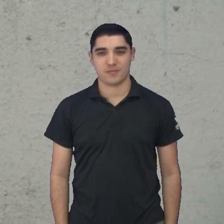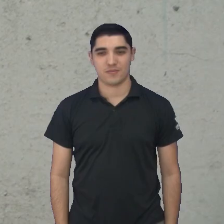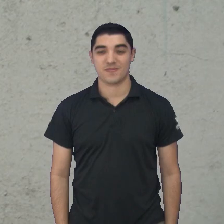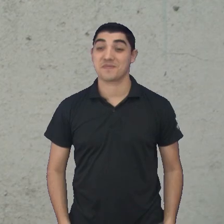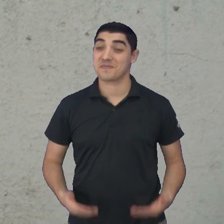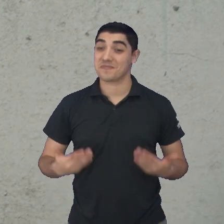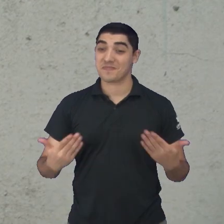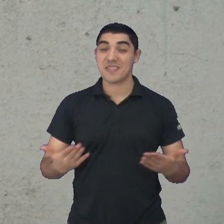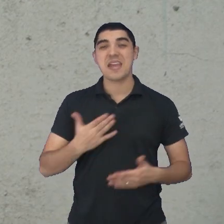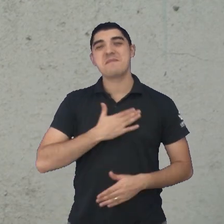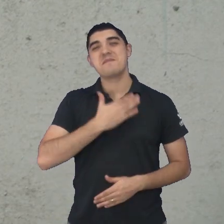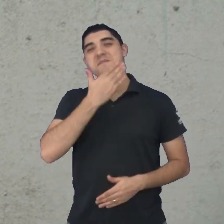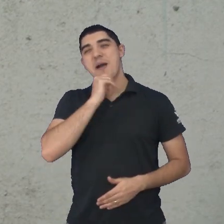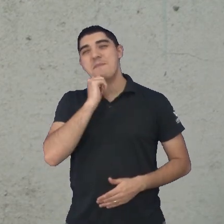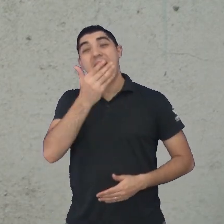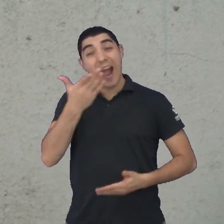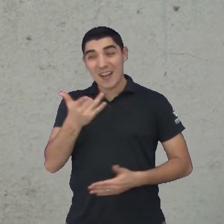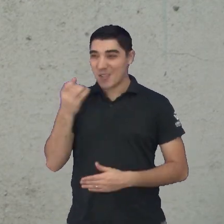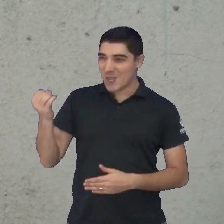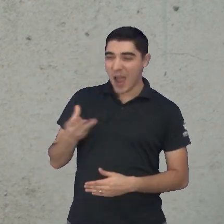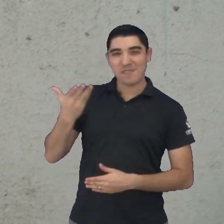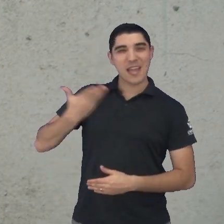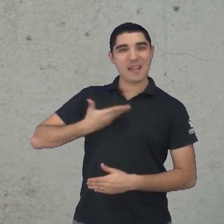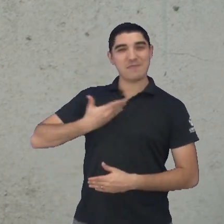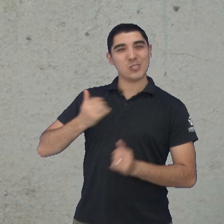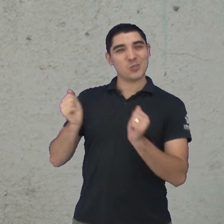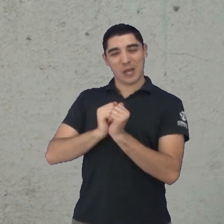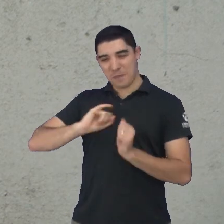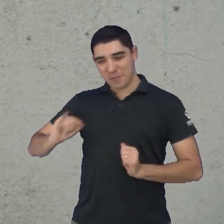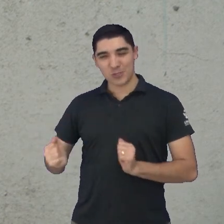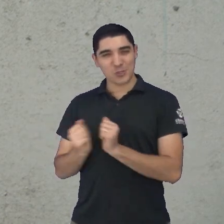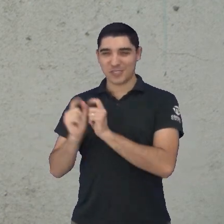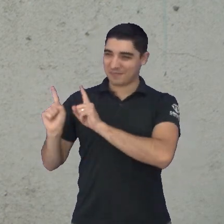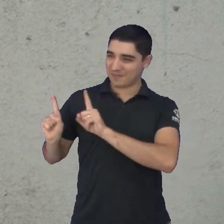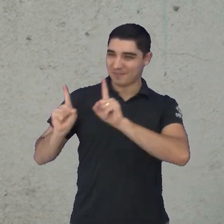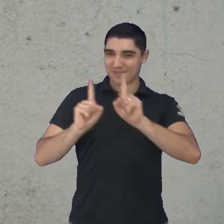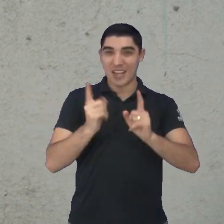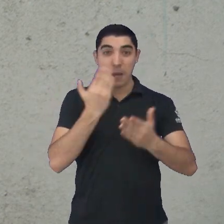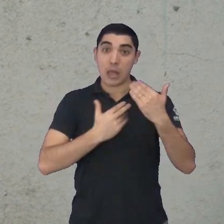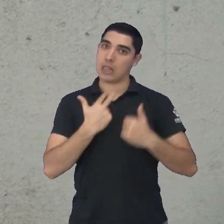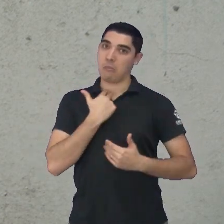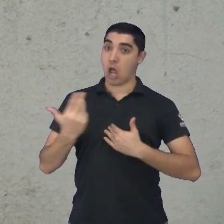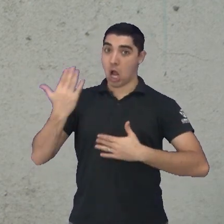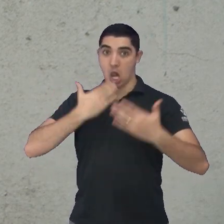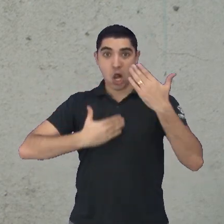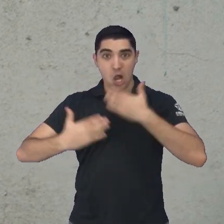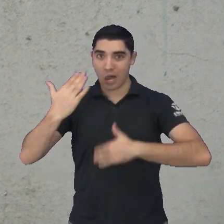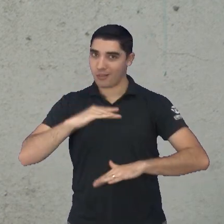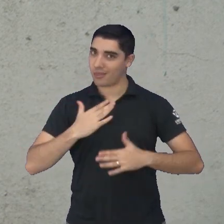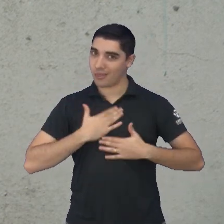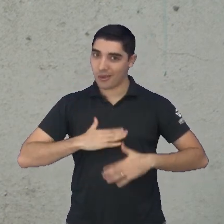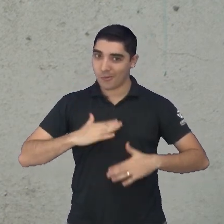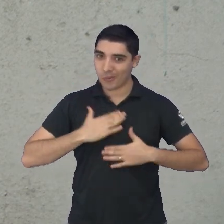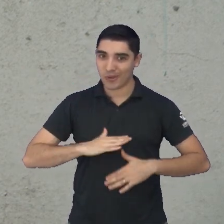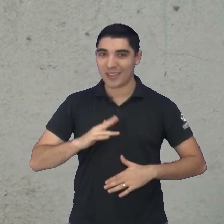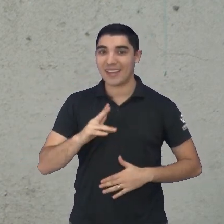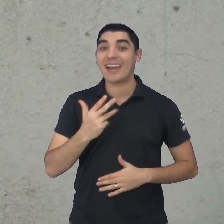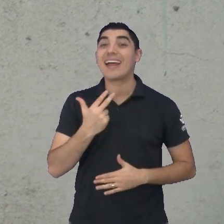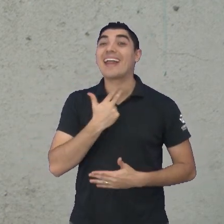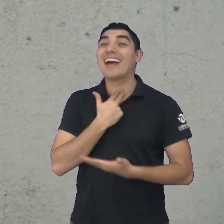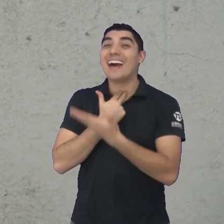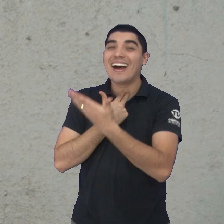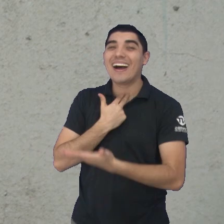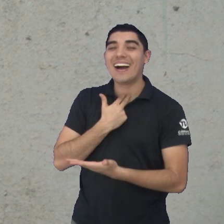Aí, hein, pai, agora tem mais uma nova companheira aí pra ir pros churrascos, né? Só não pode comer tanto, né? Olha aí, hein, marmita não, ô,